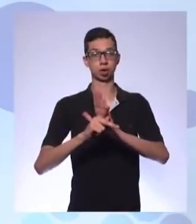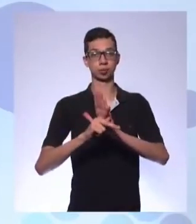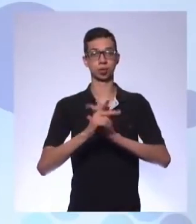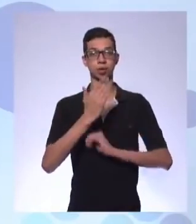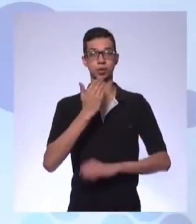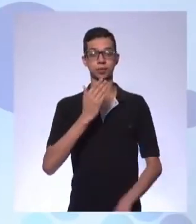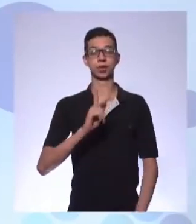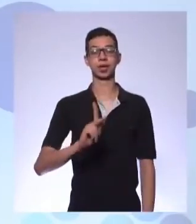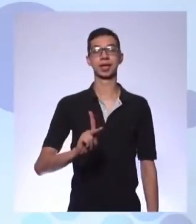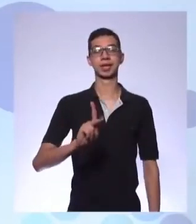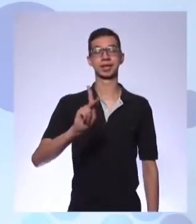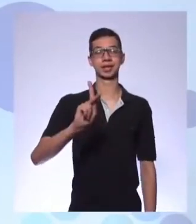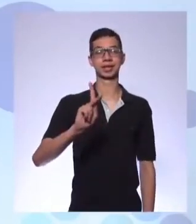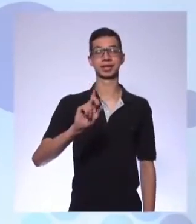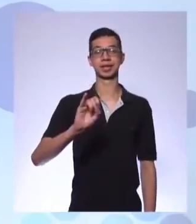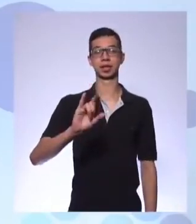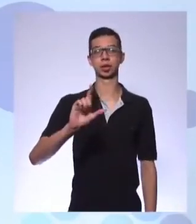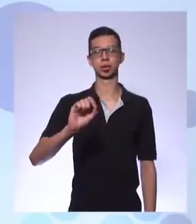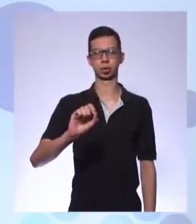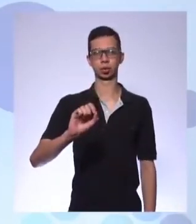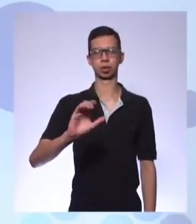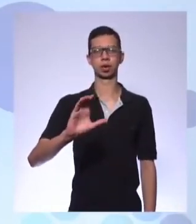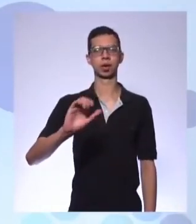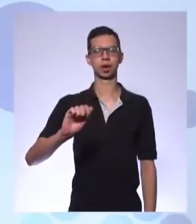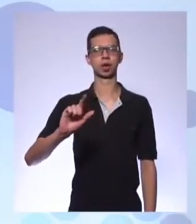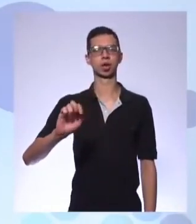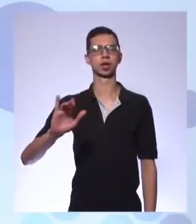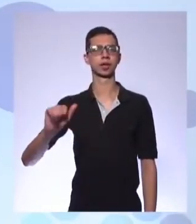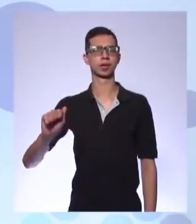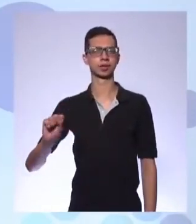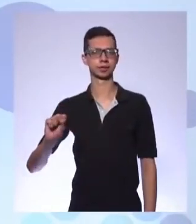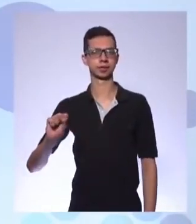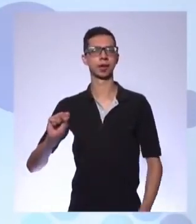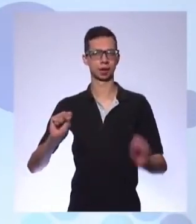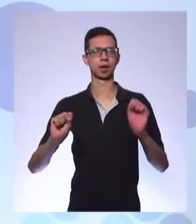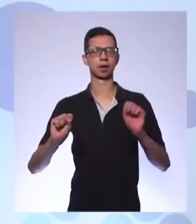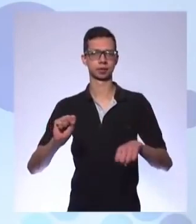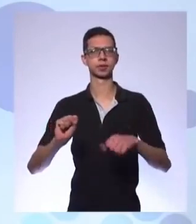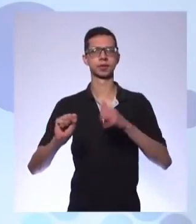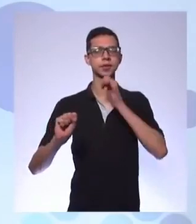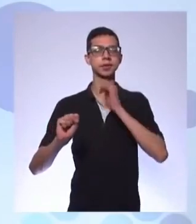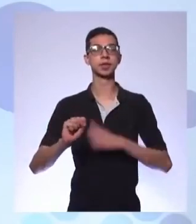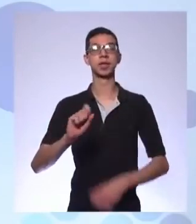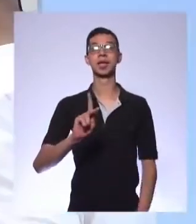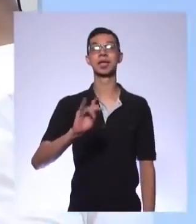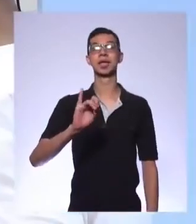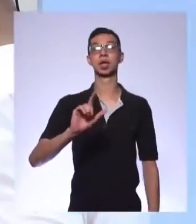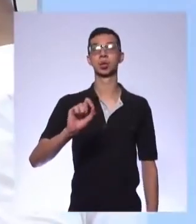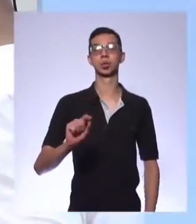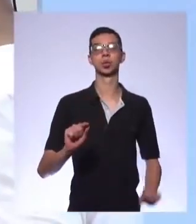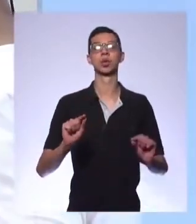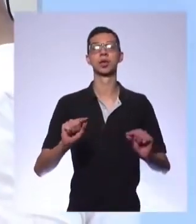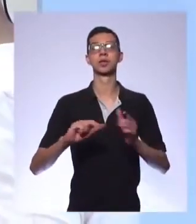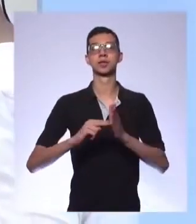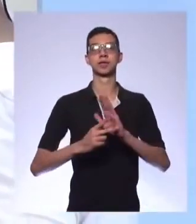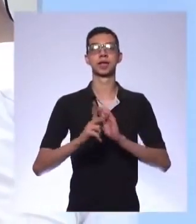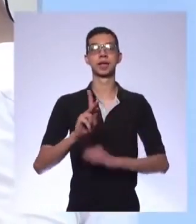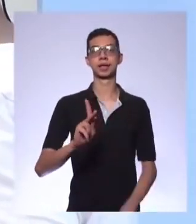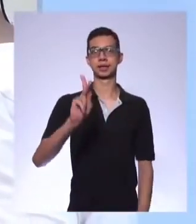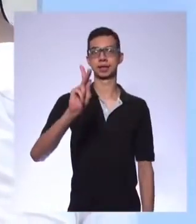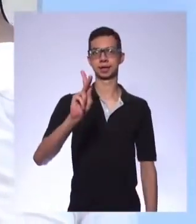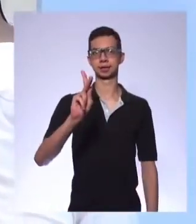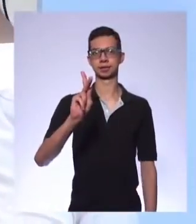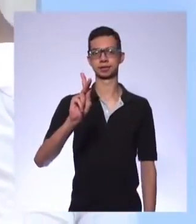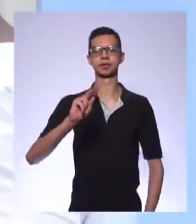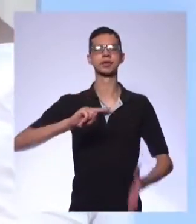sim, quilo, para um lembretezinho aí, oitavo ano, ó, quilocalorias, esse K aqui,